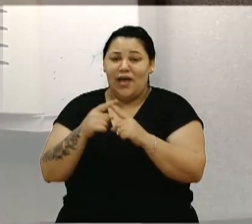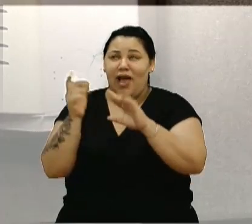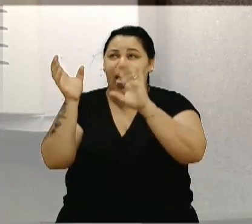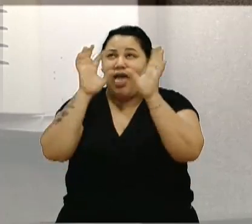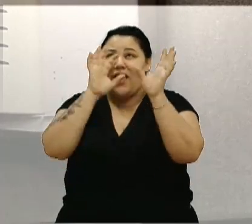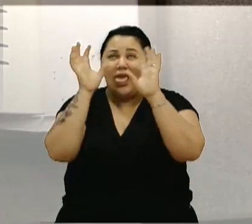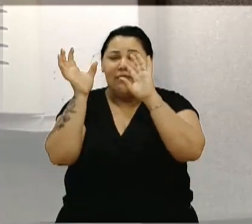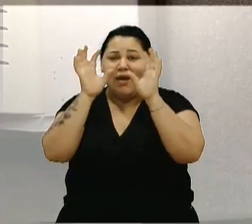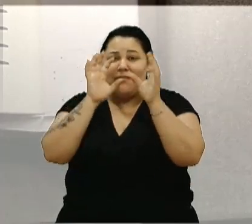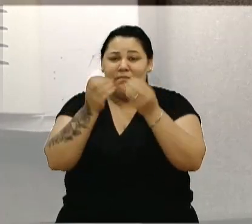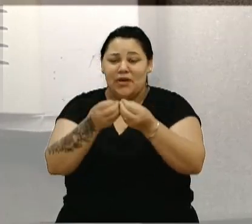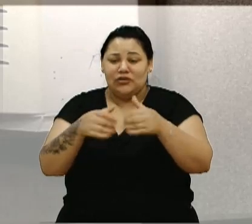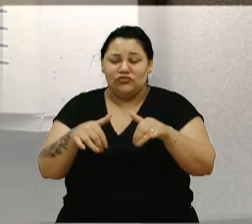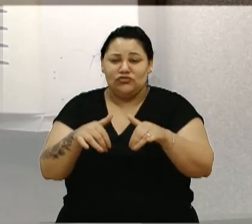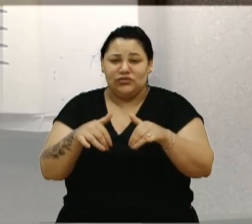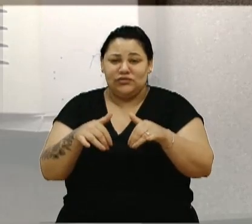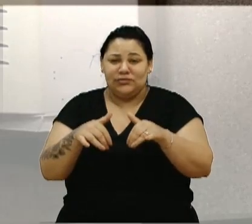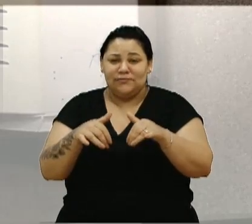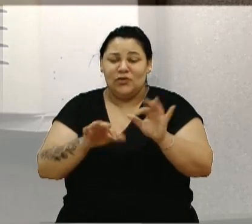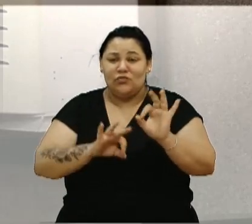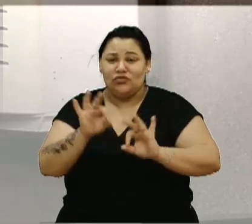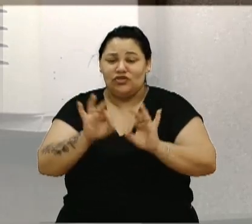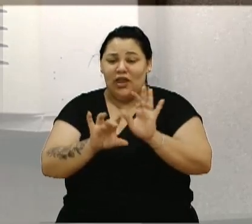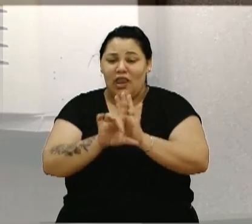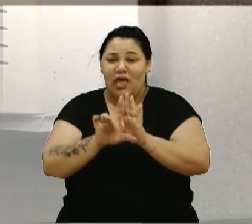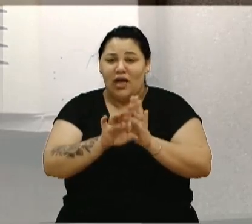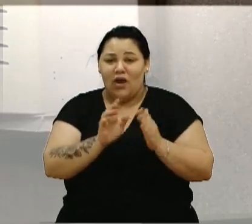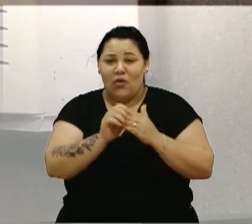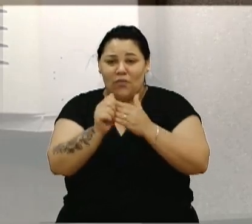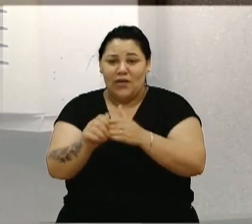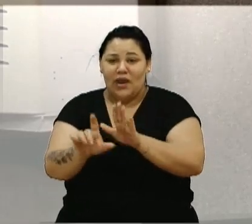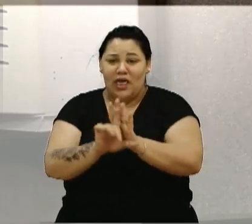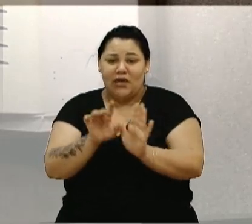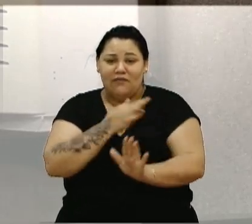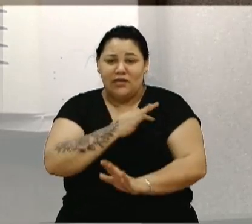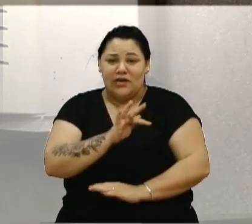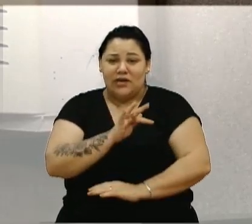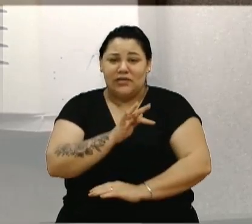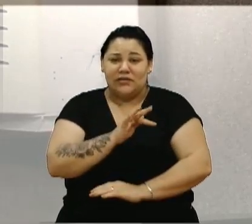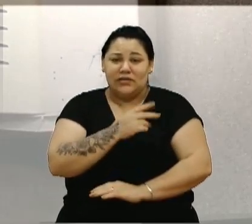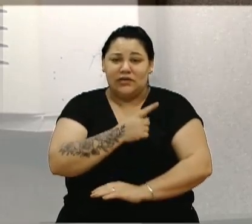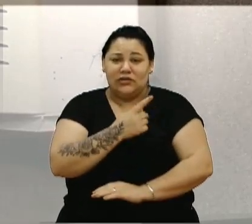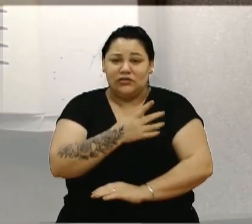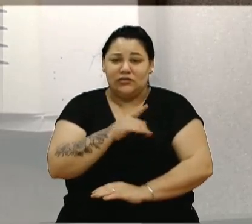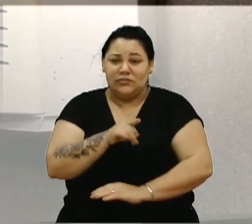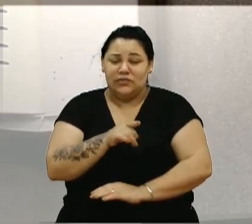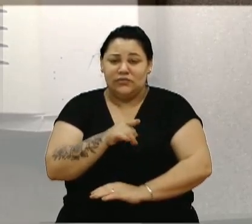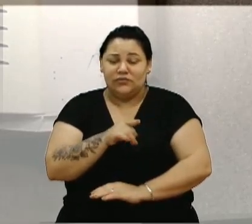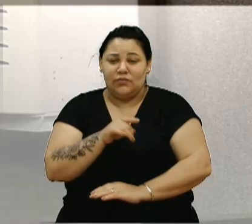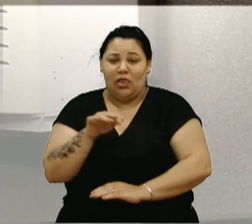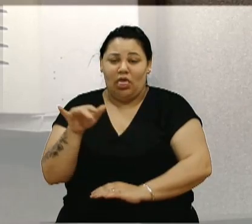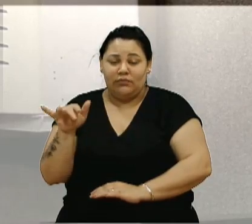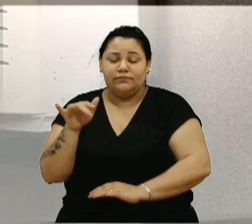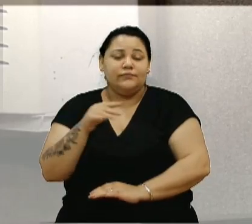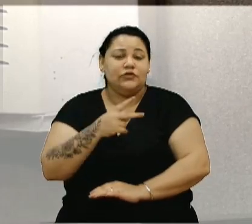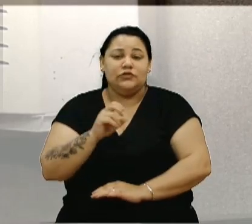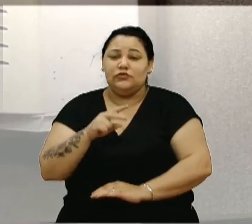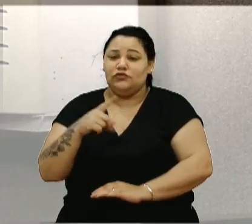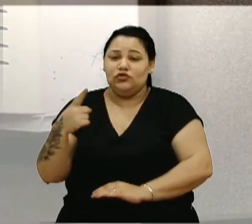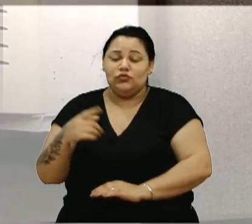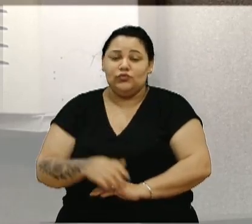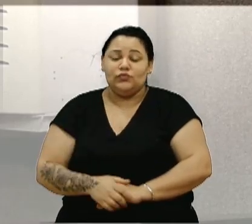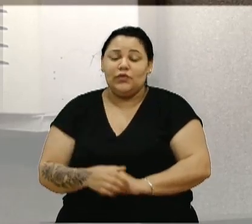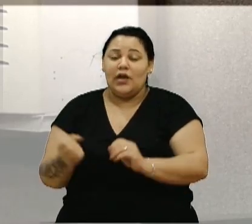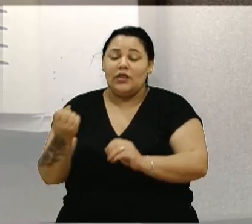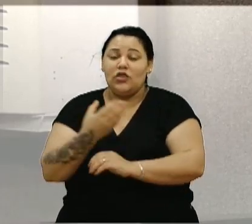está amparado na legislação vigente, especialmente na Lei Federal número 14.133 de 21, a nova Lei de Licitações e